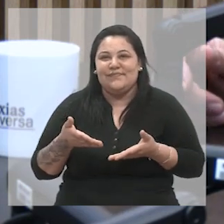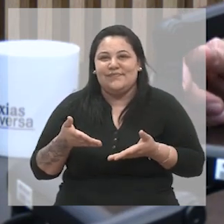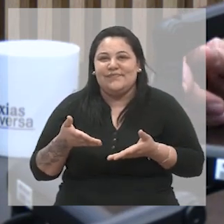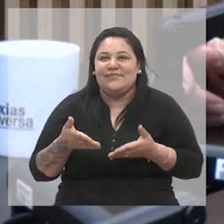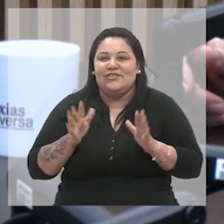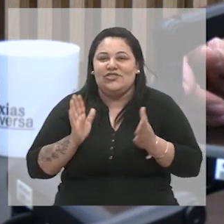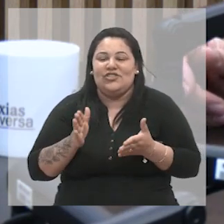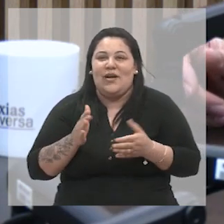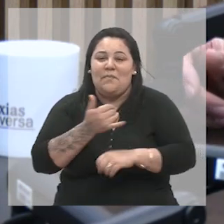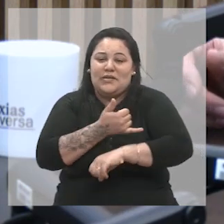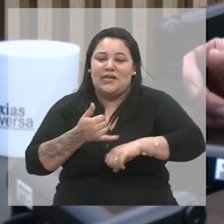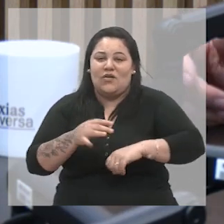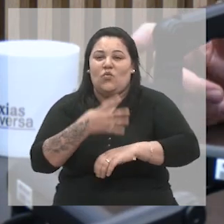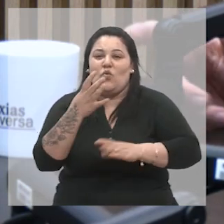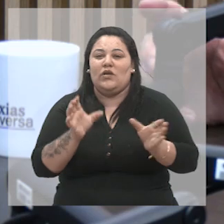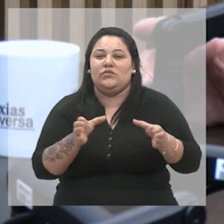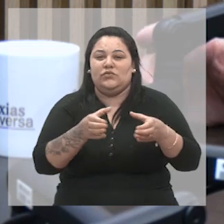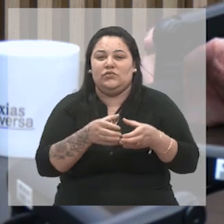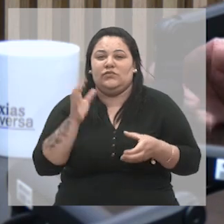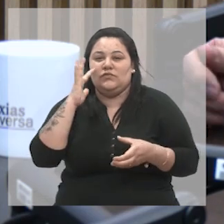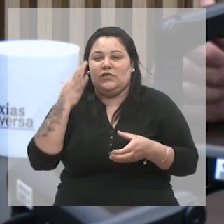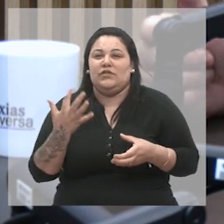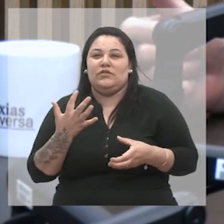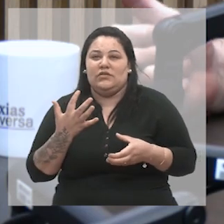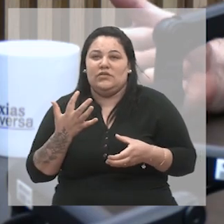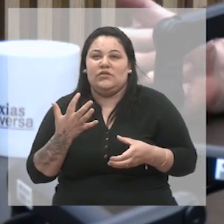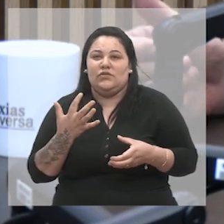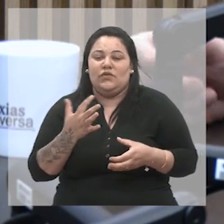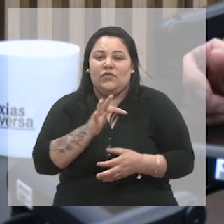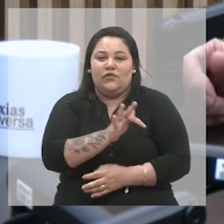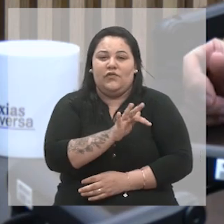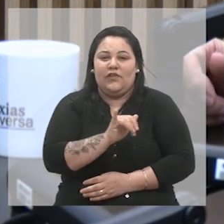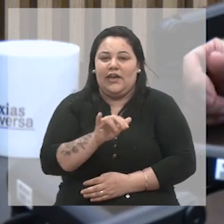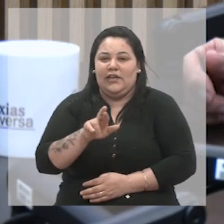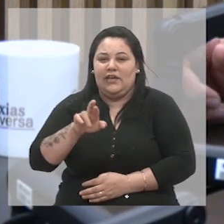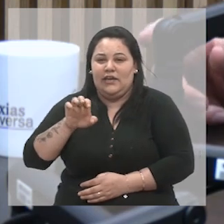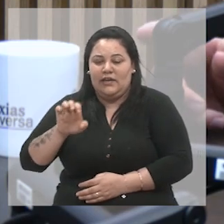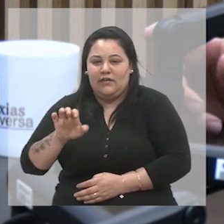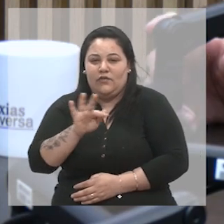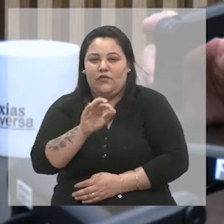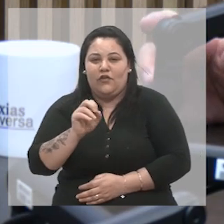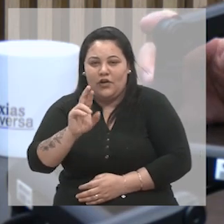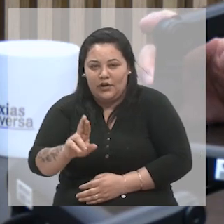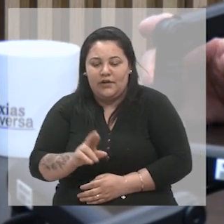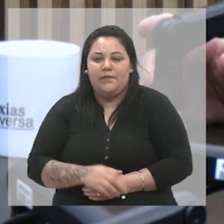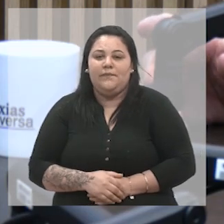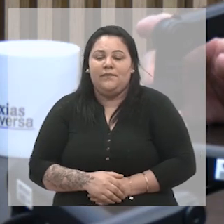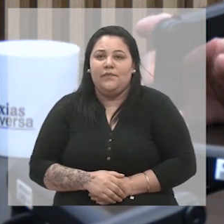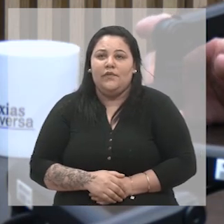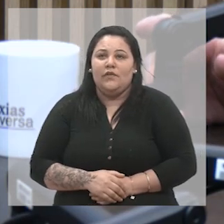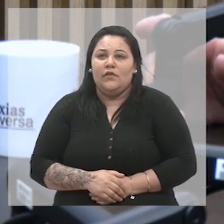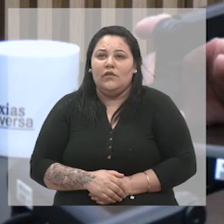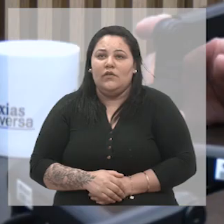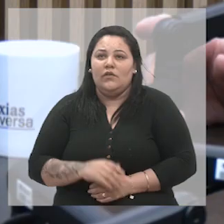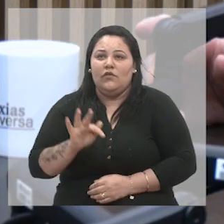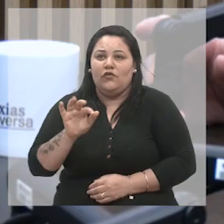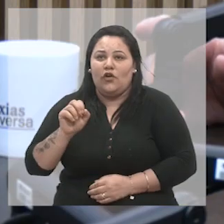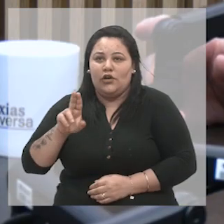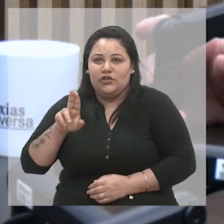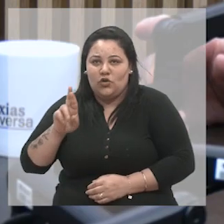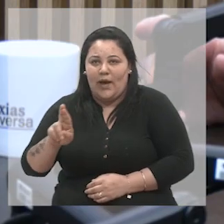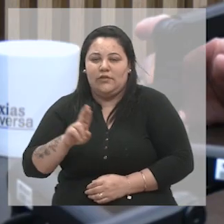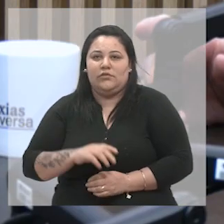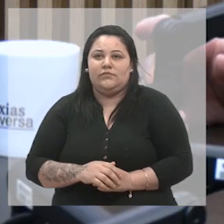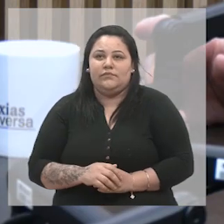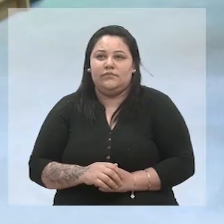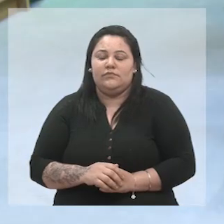agora passaram 4 equipes que vai acontecer o Final Four. Eu não sei se vai ser em São Paulo. Eu acho que é em São Paulo,